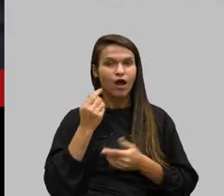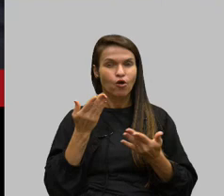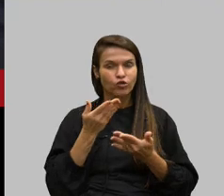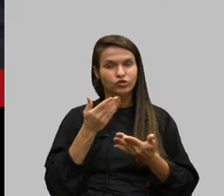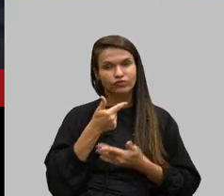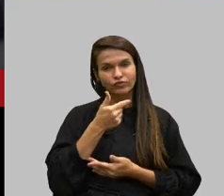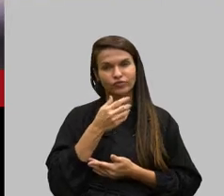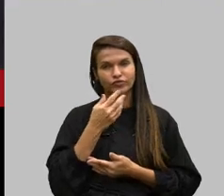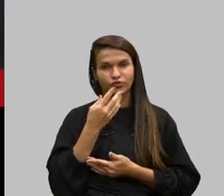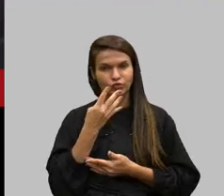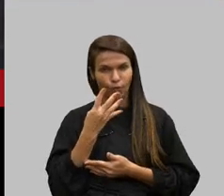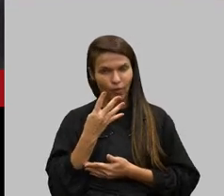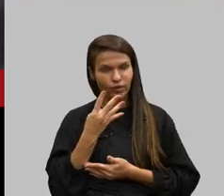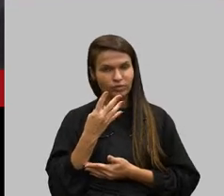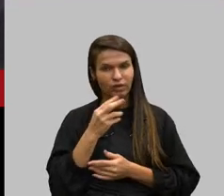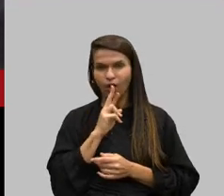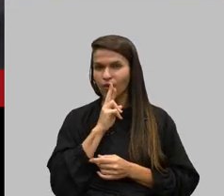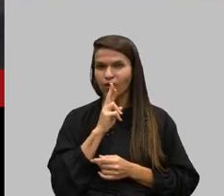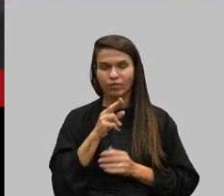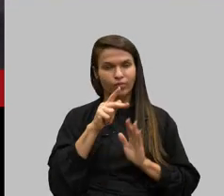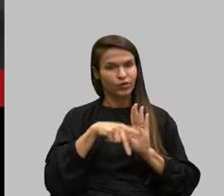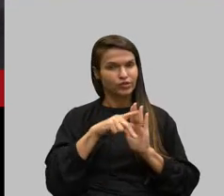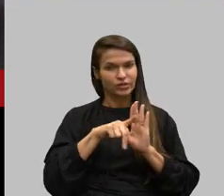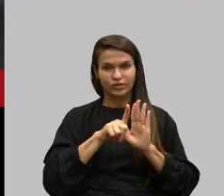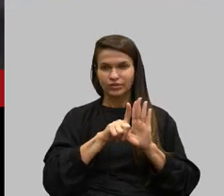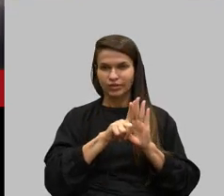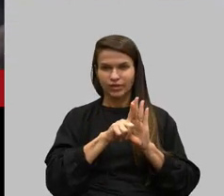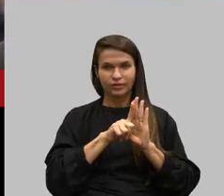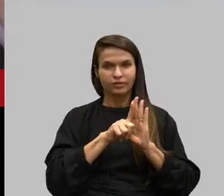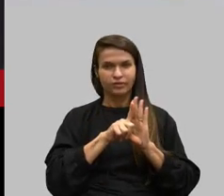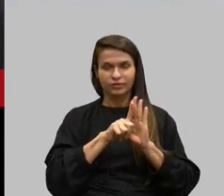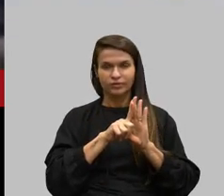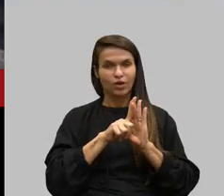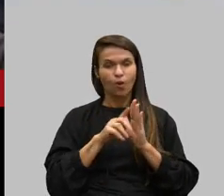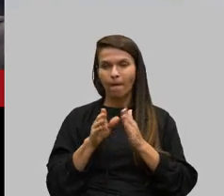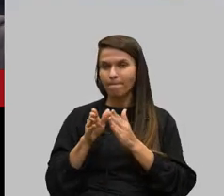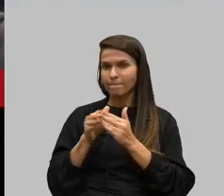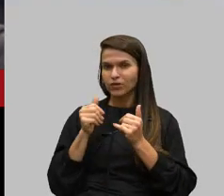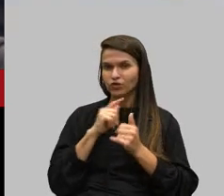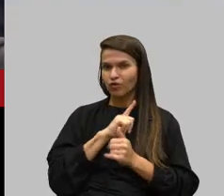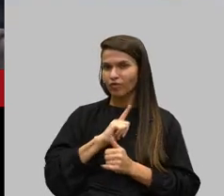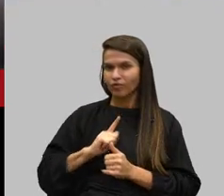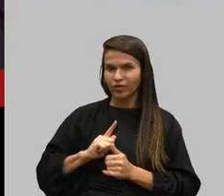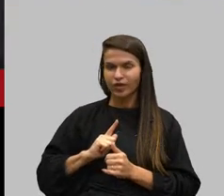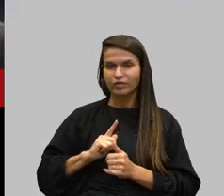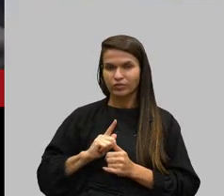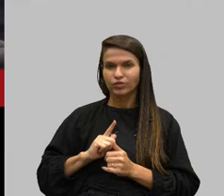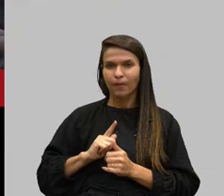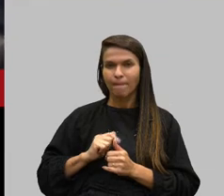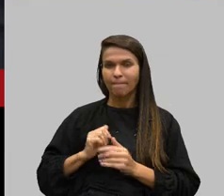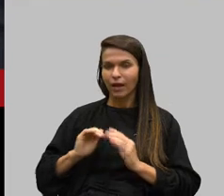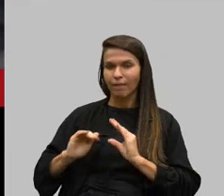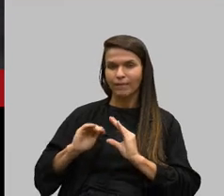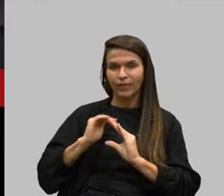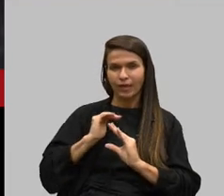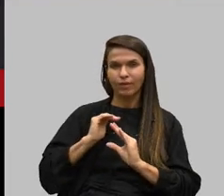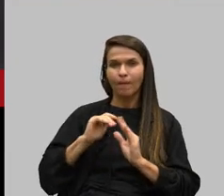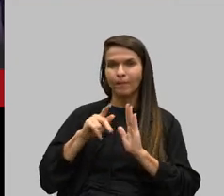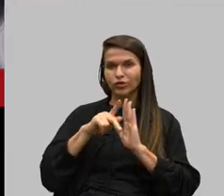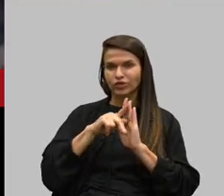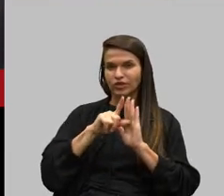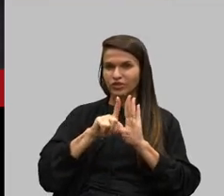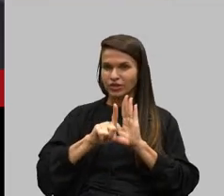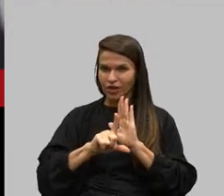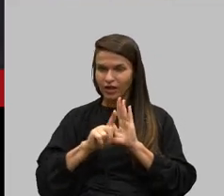resposta não é o projeto de lei eu não pedi o governo um novo requerimento para encaminhar projeto de lei falei olha